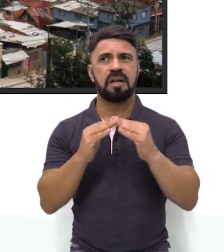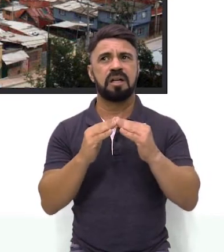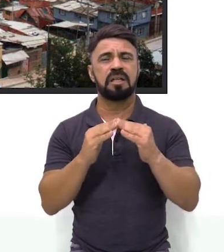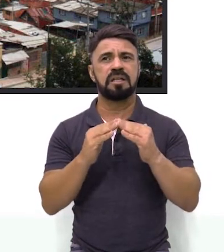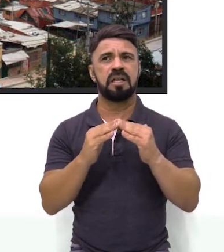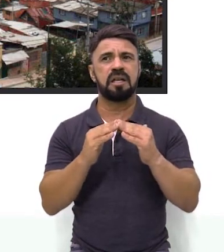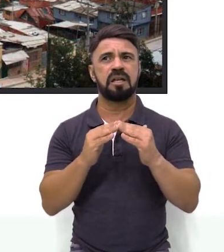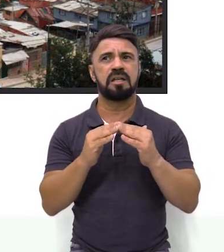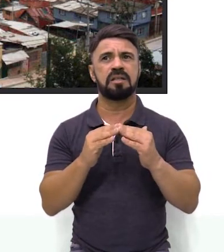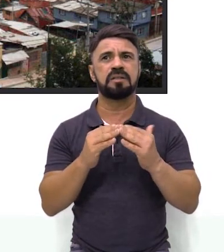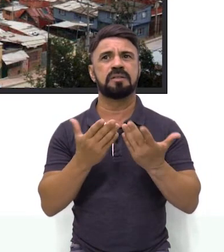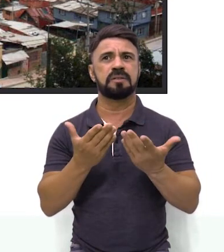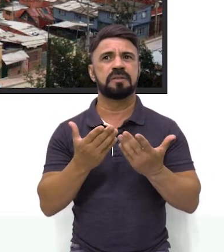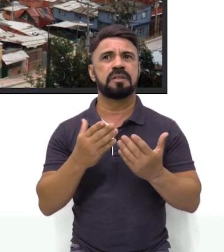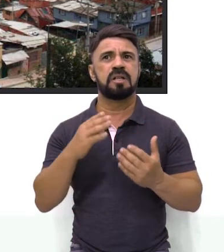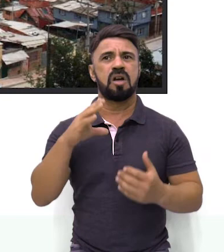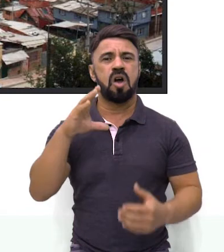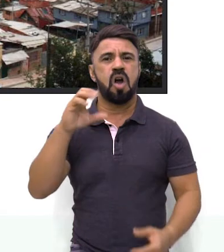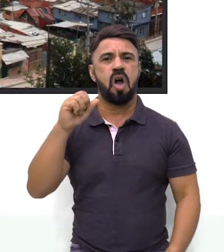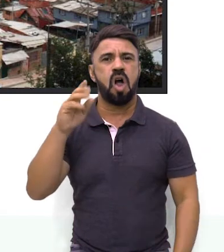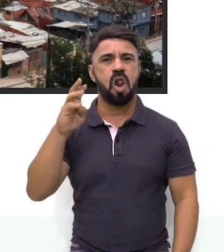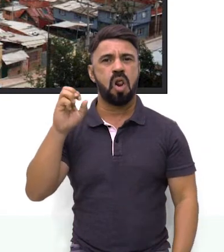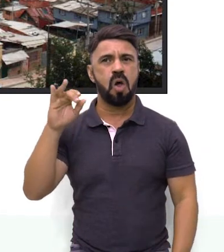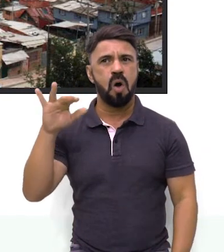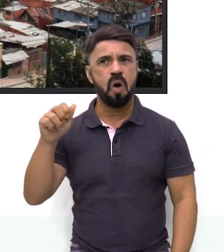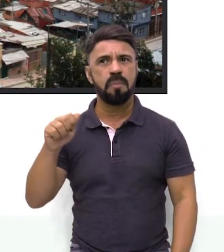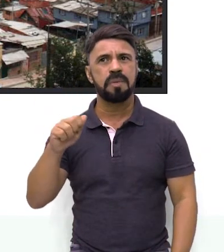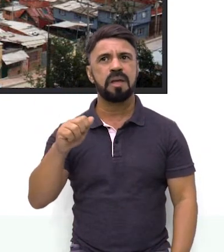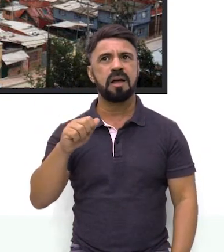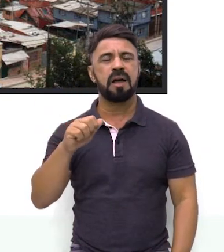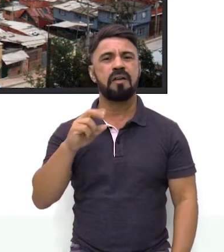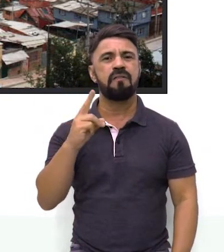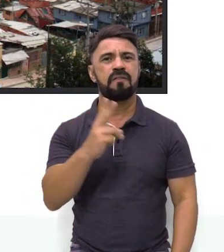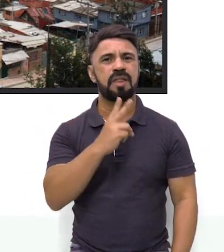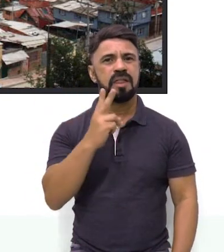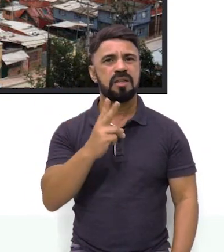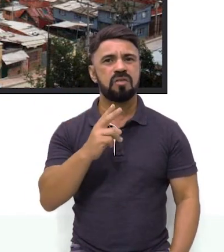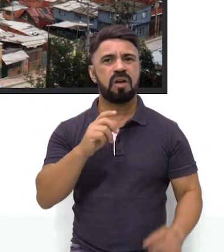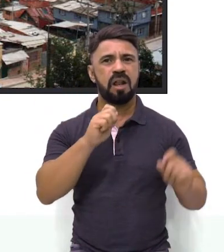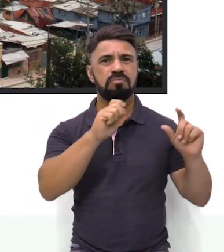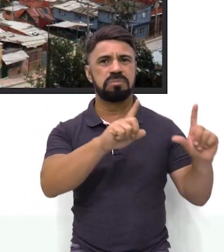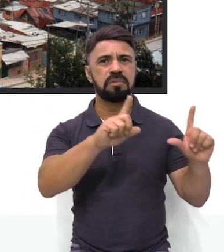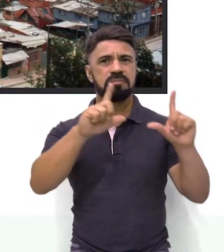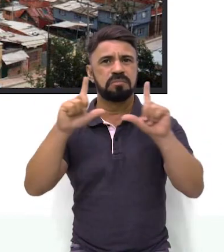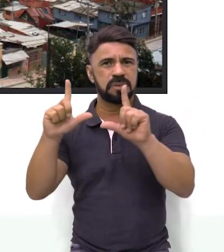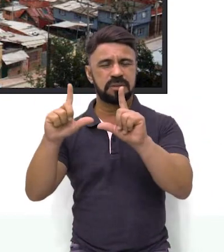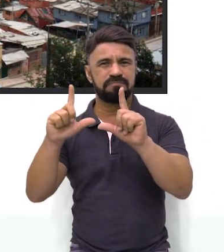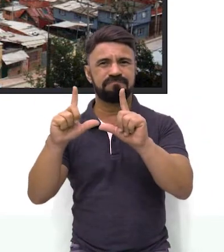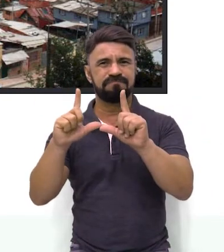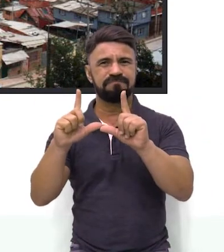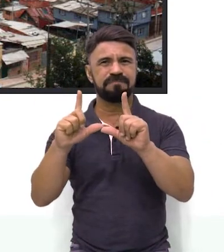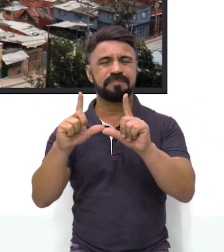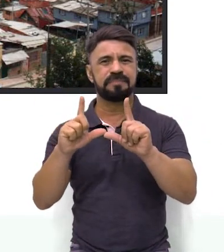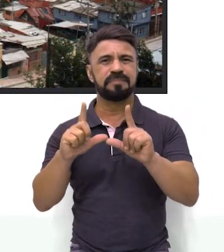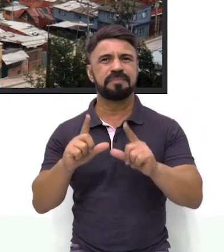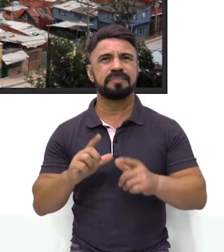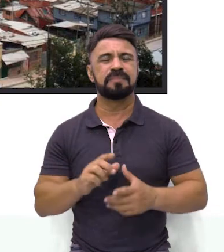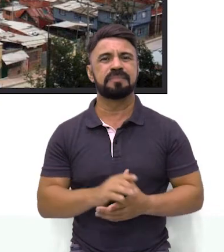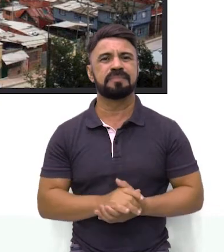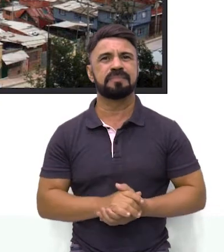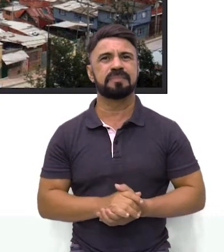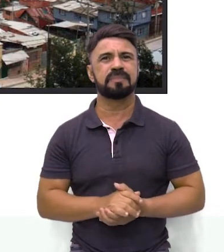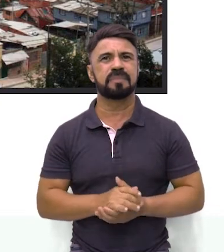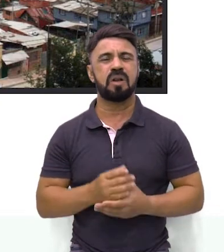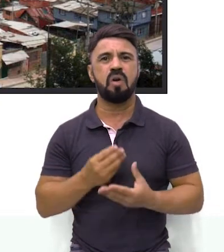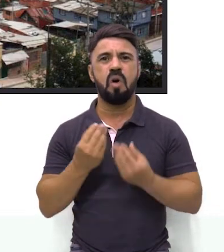Colômbia, Bogotá na Colômbia, Caracas na Venezuela, mas você não consegue, de uma